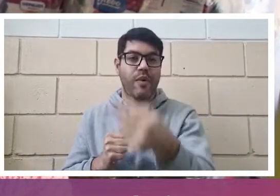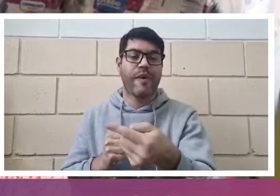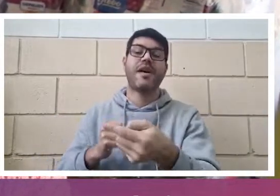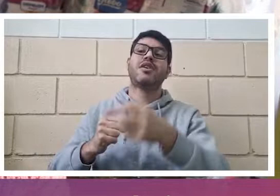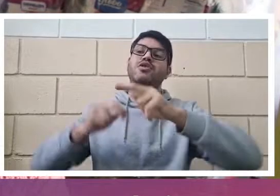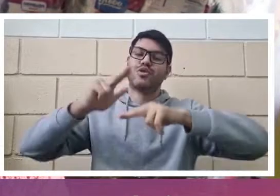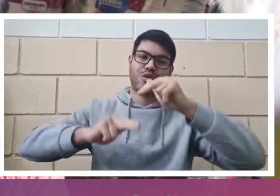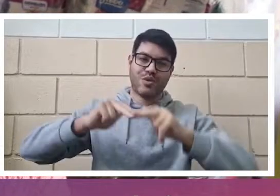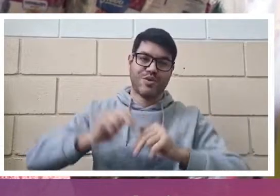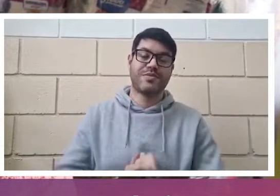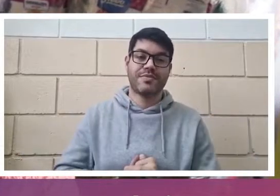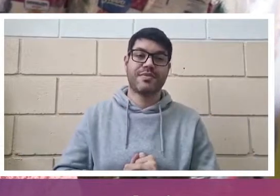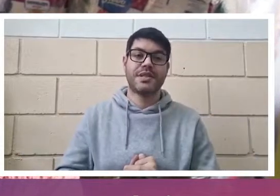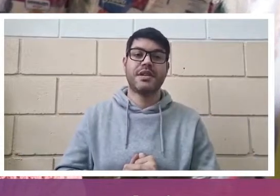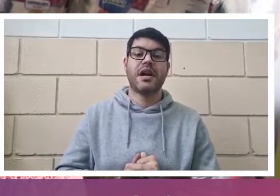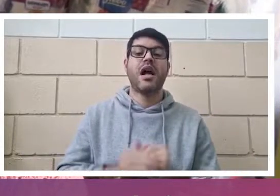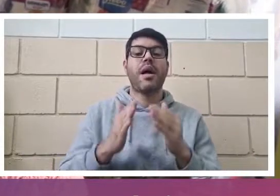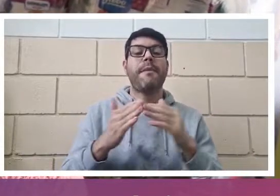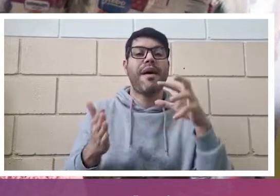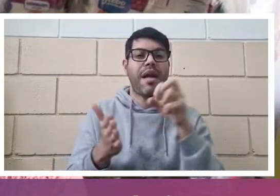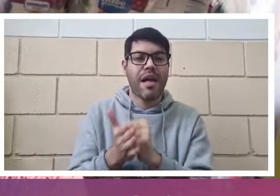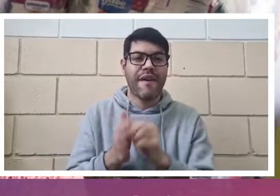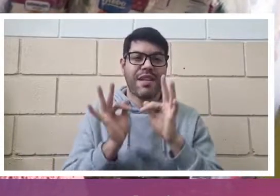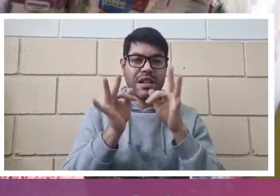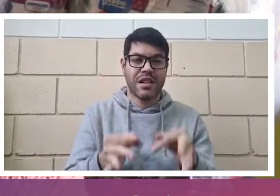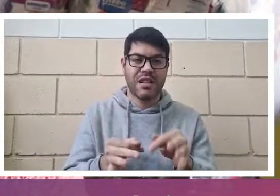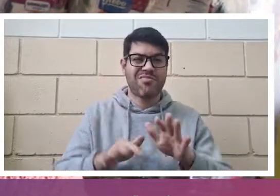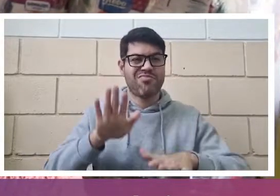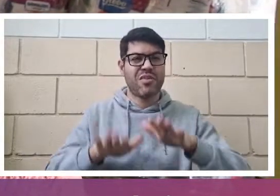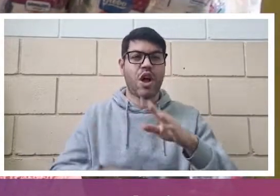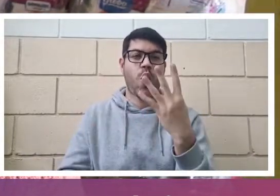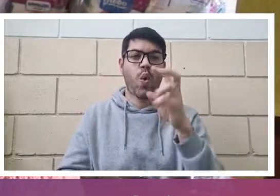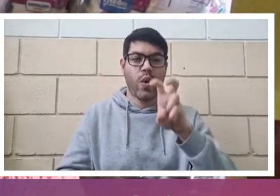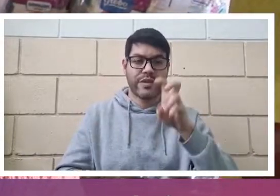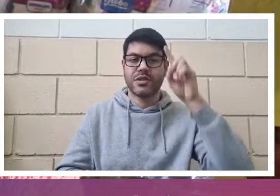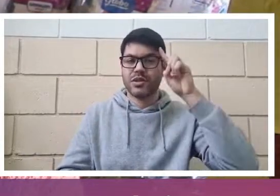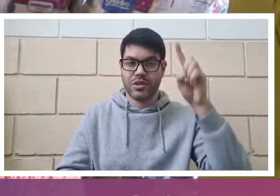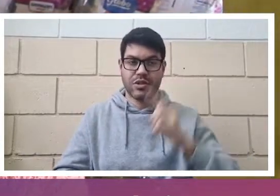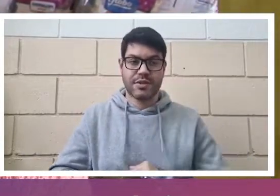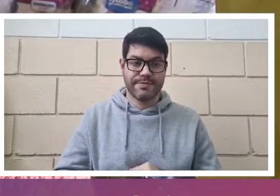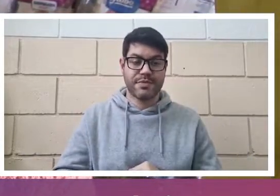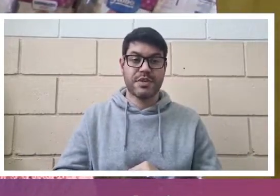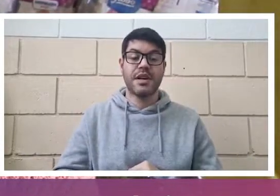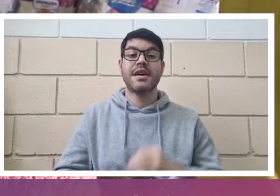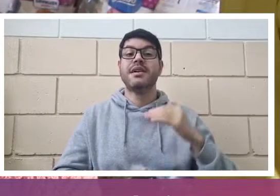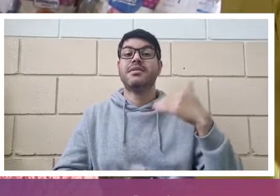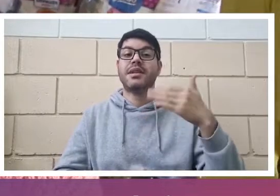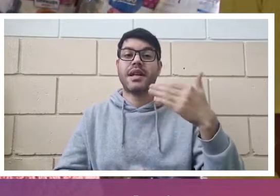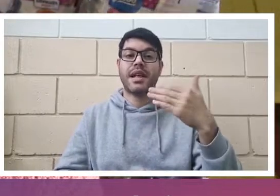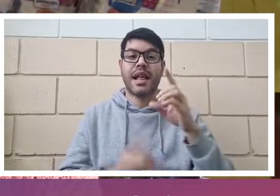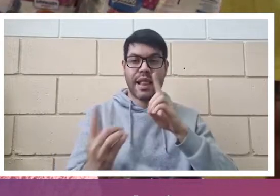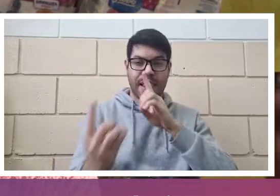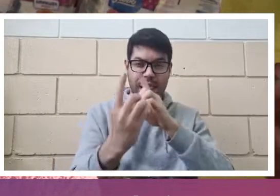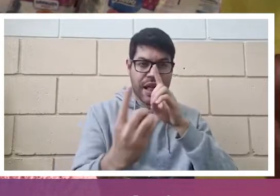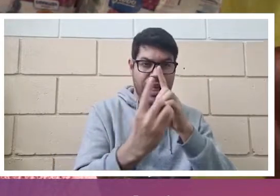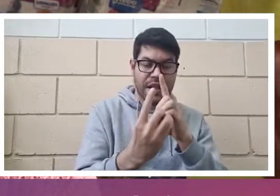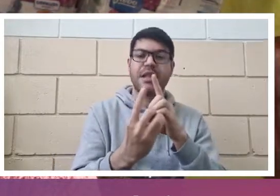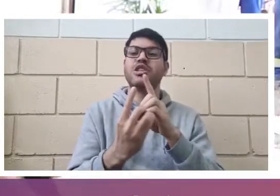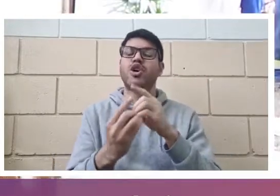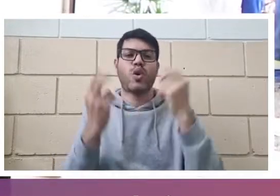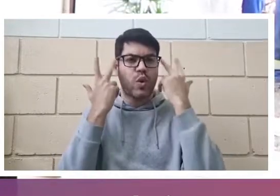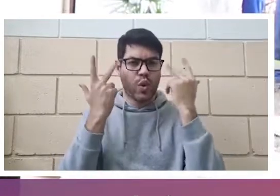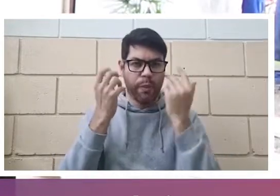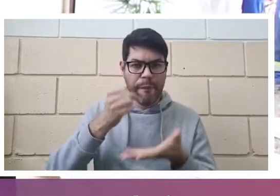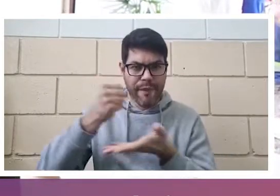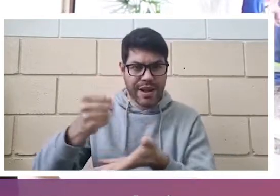dentro de 45 dias. Quando houver a regularização dos atendimentos normal da cesta, aí a pessoa pega a cesta pendente dela.